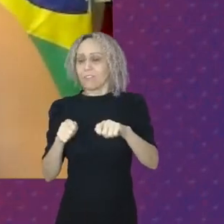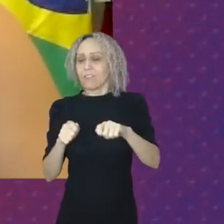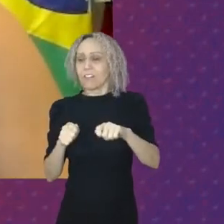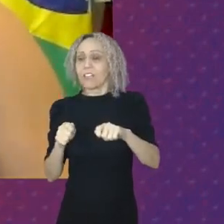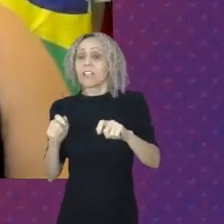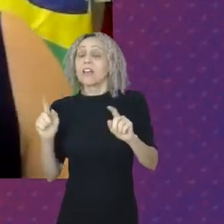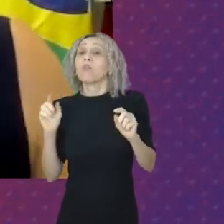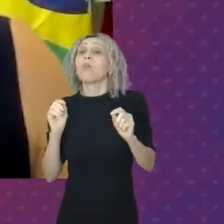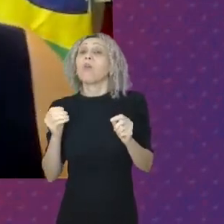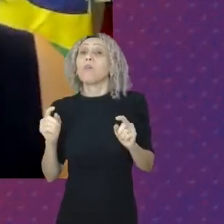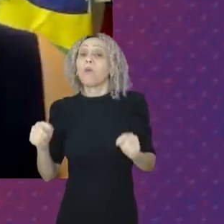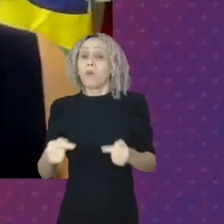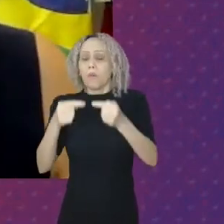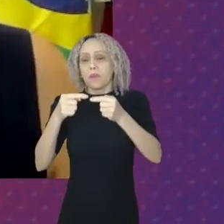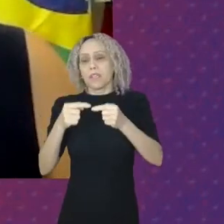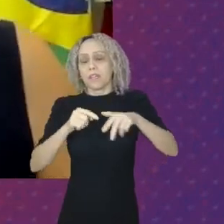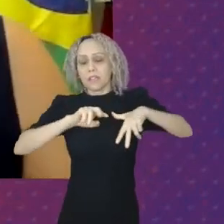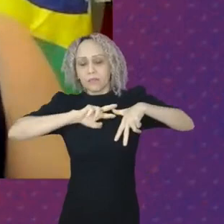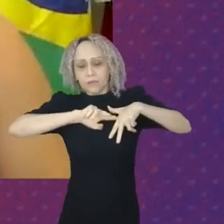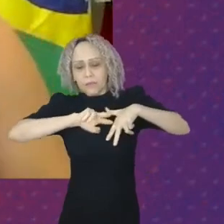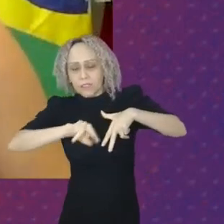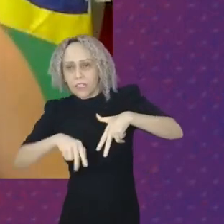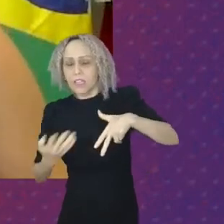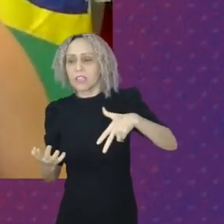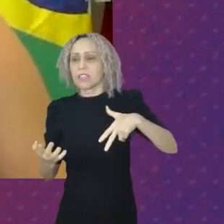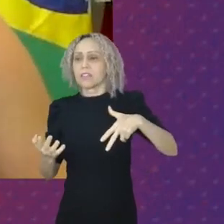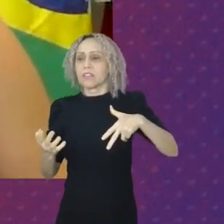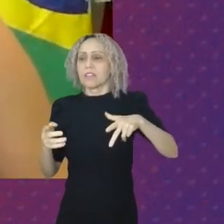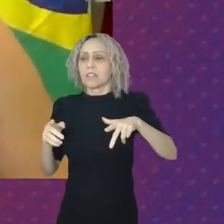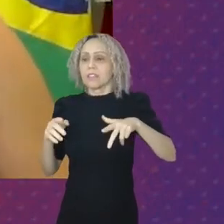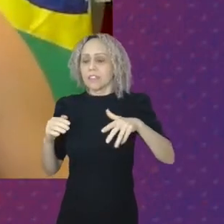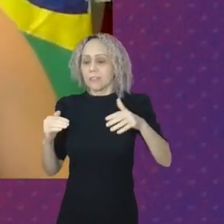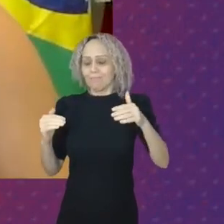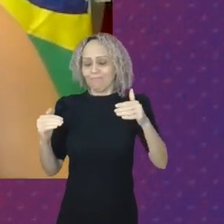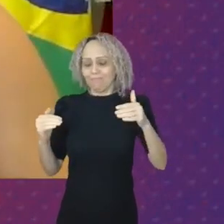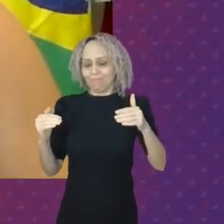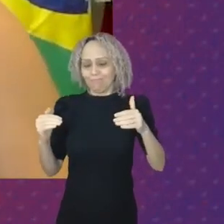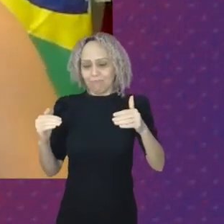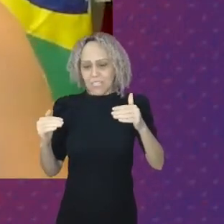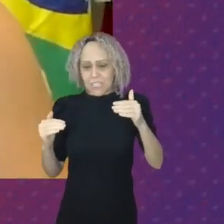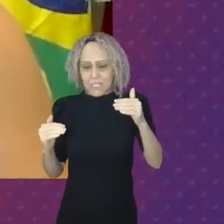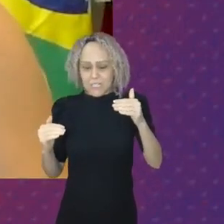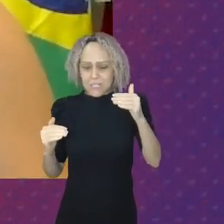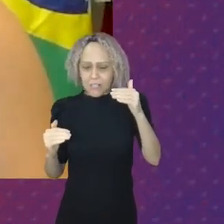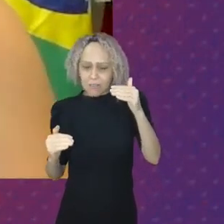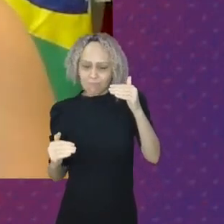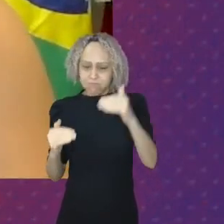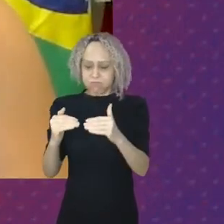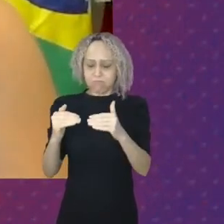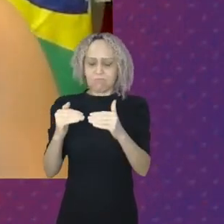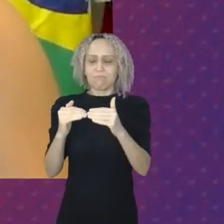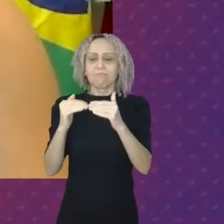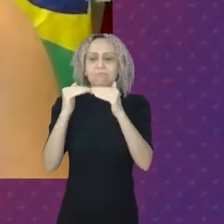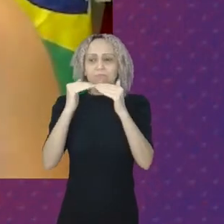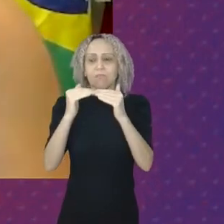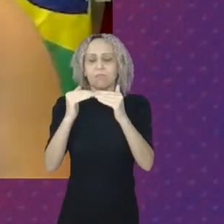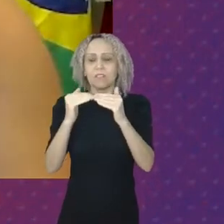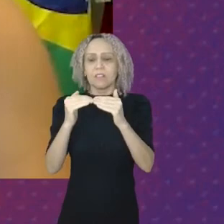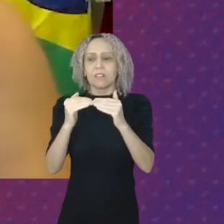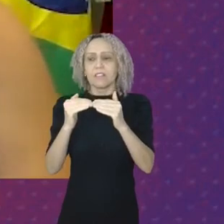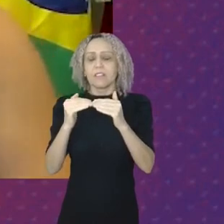do combate às desigualdades e um princípio para também a construção de uma